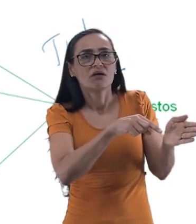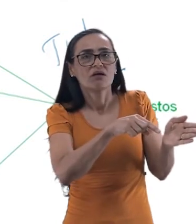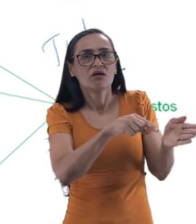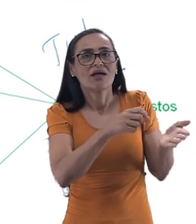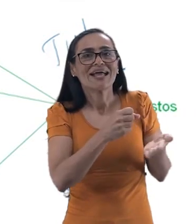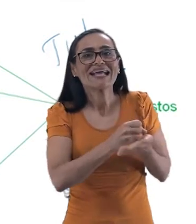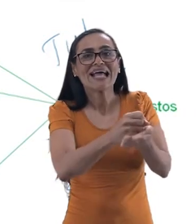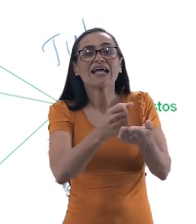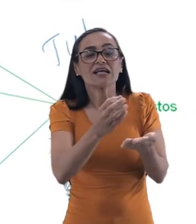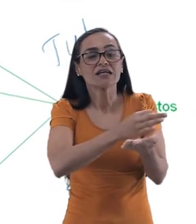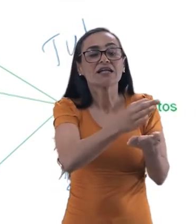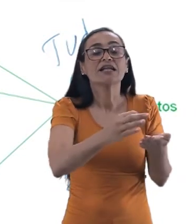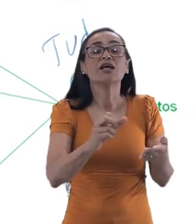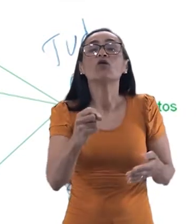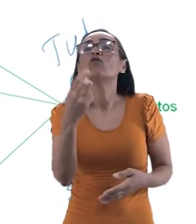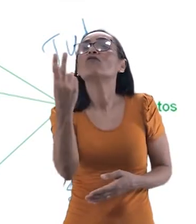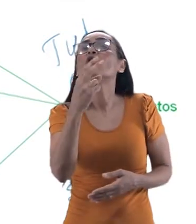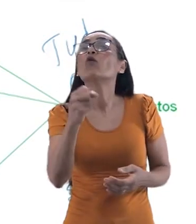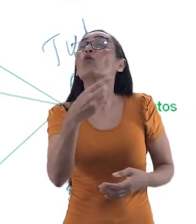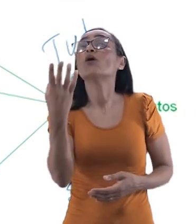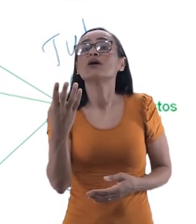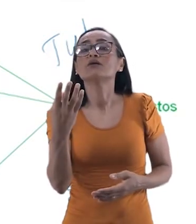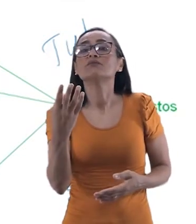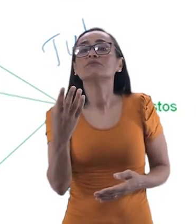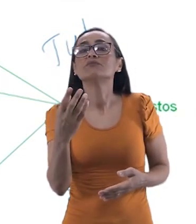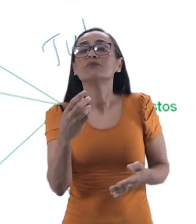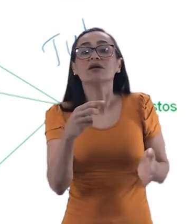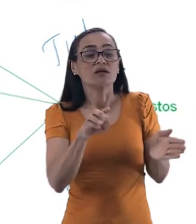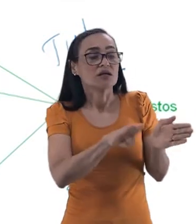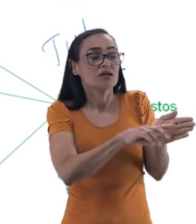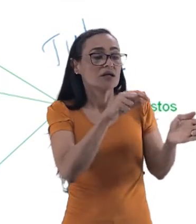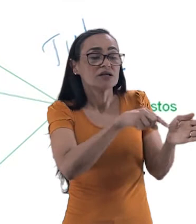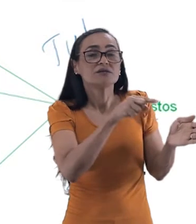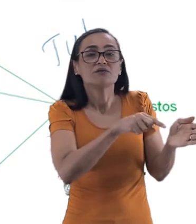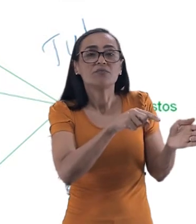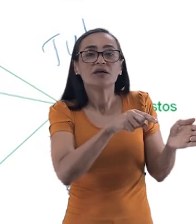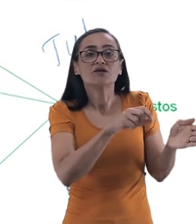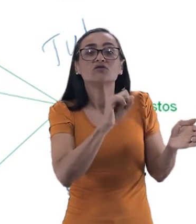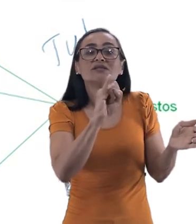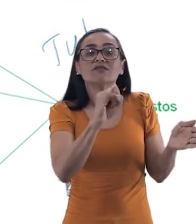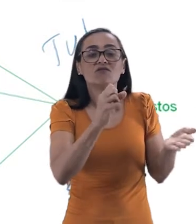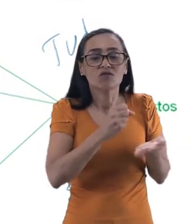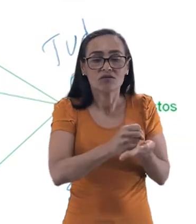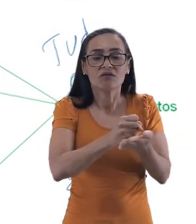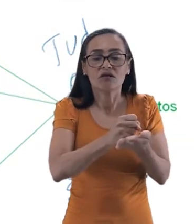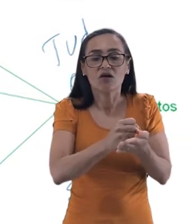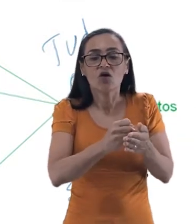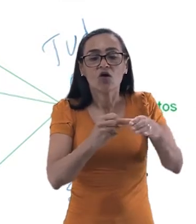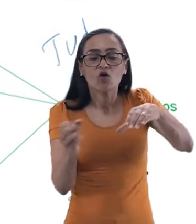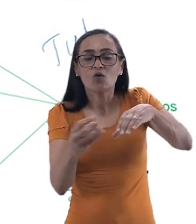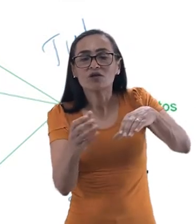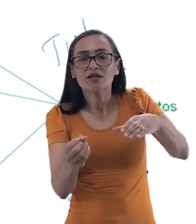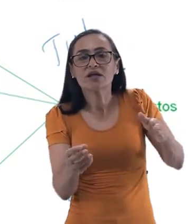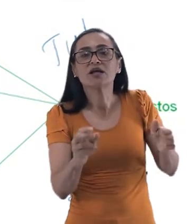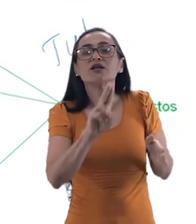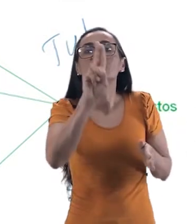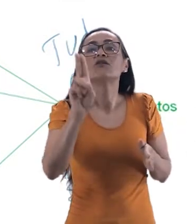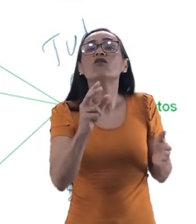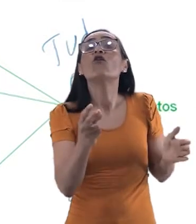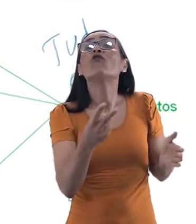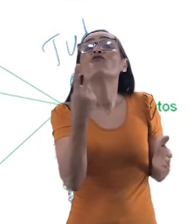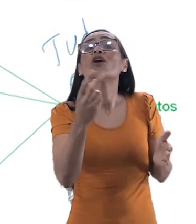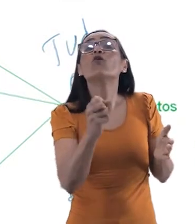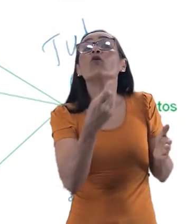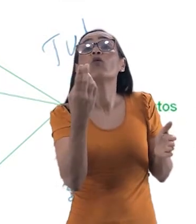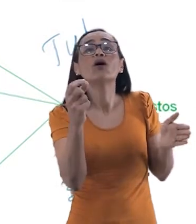operação de carga granel? Qual é o custo do berço 120 para a operação da carga containerizada?